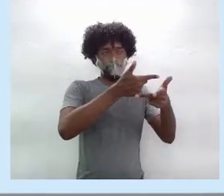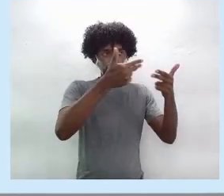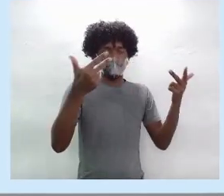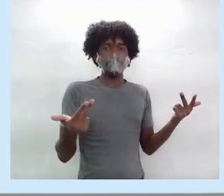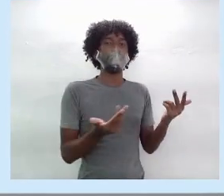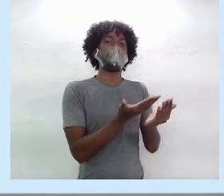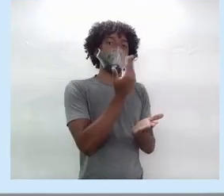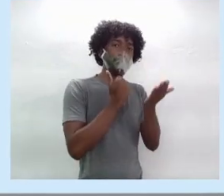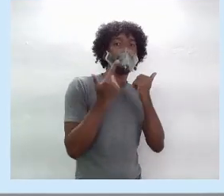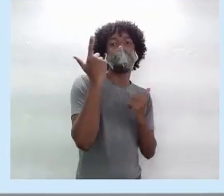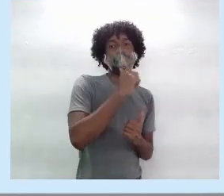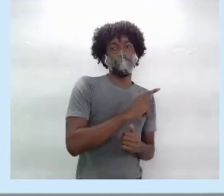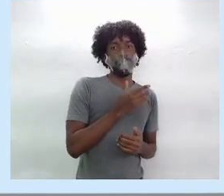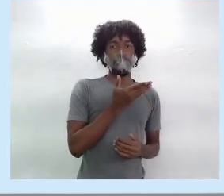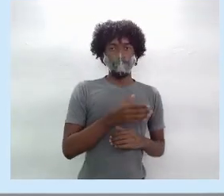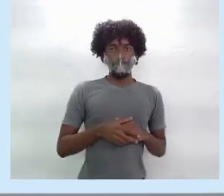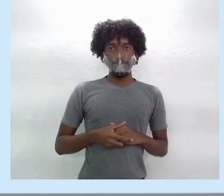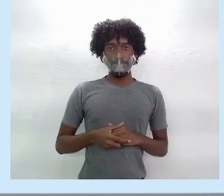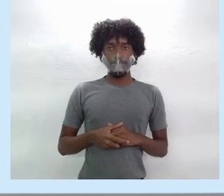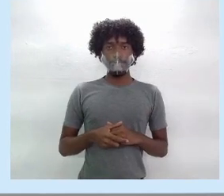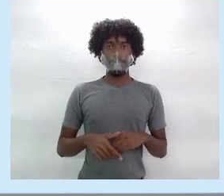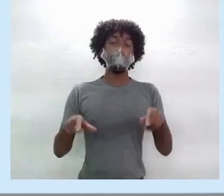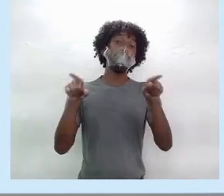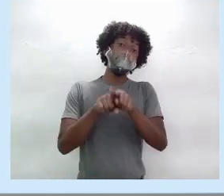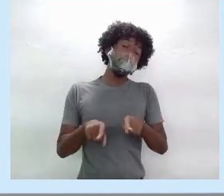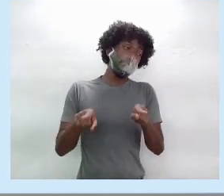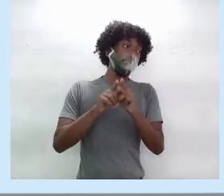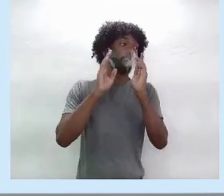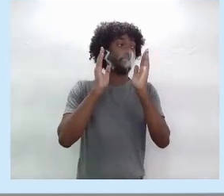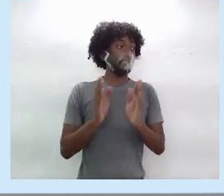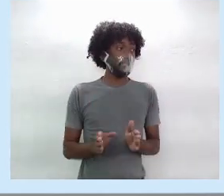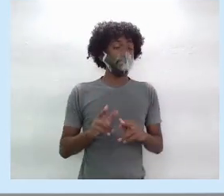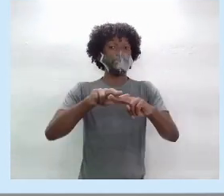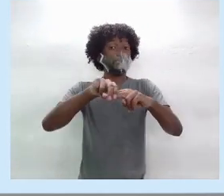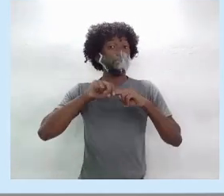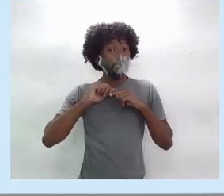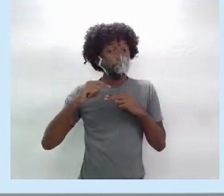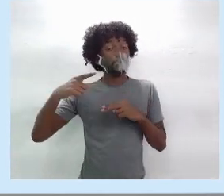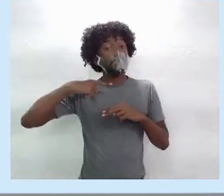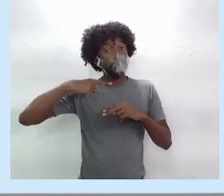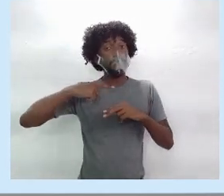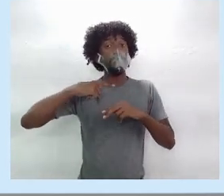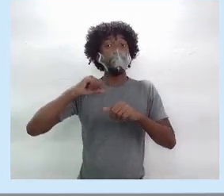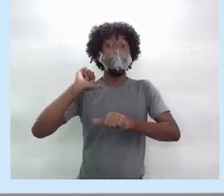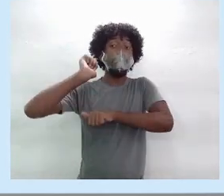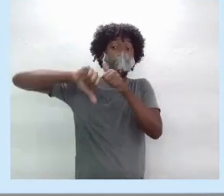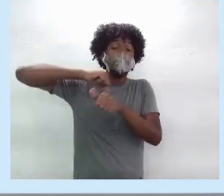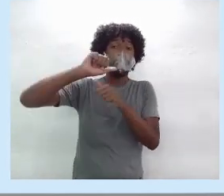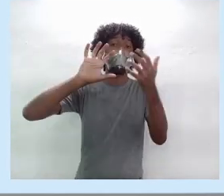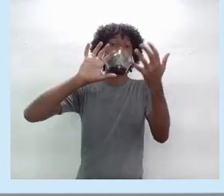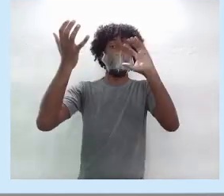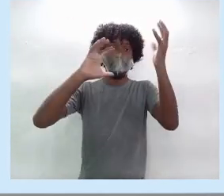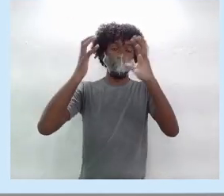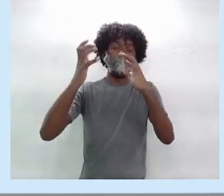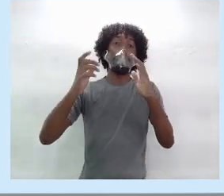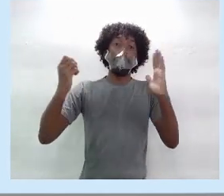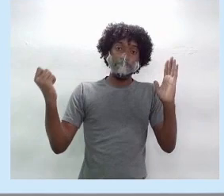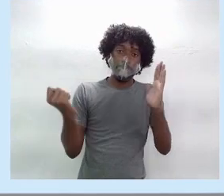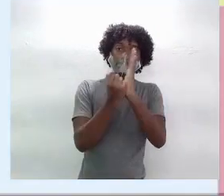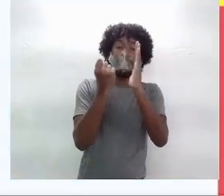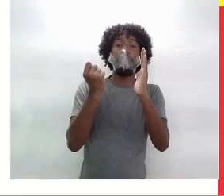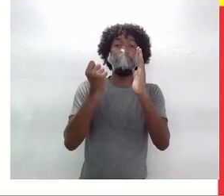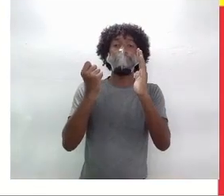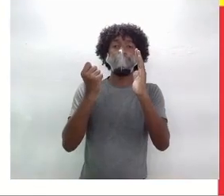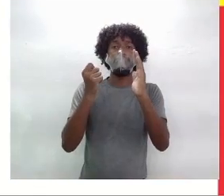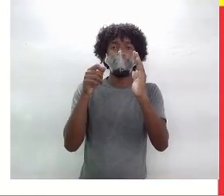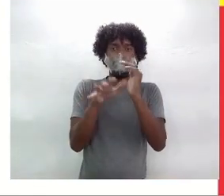região. Existe também, por causa das alterações climáticas, esses impactos